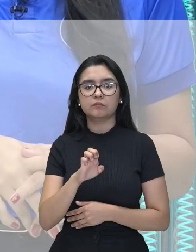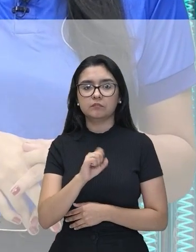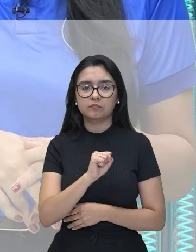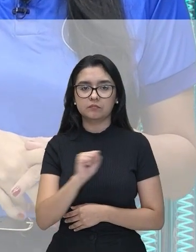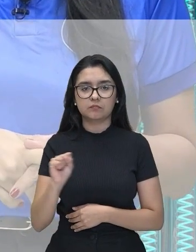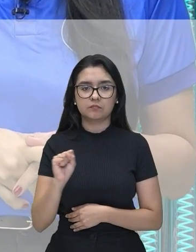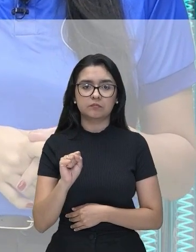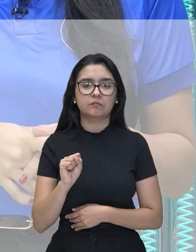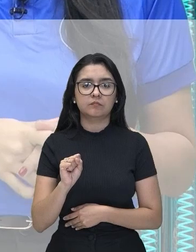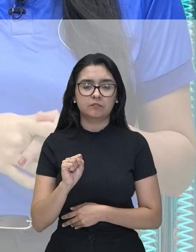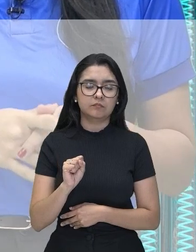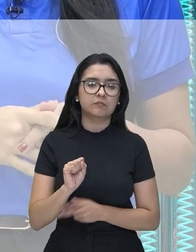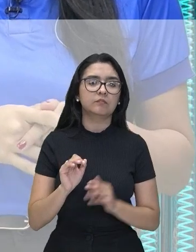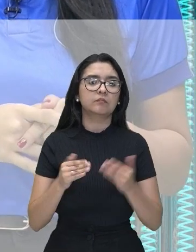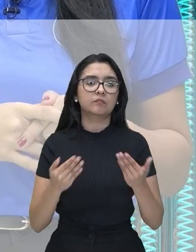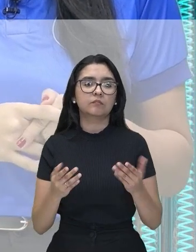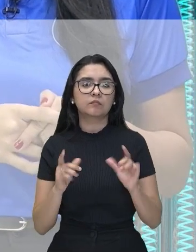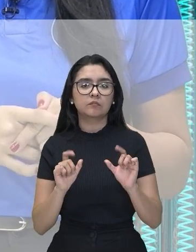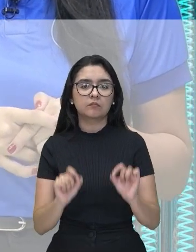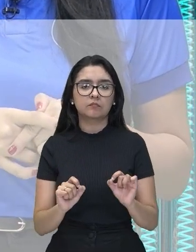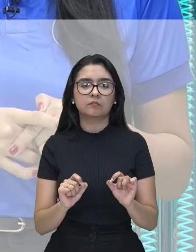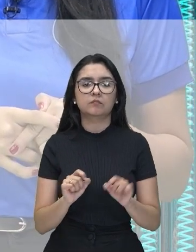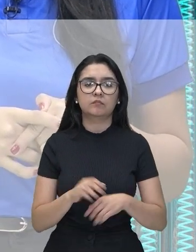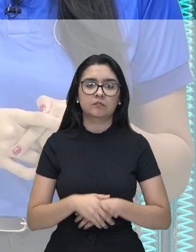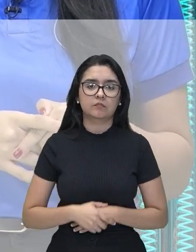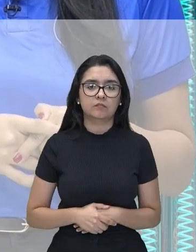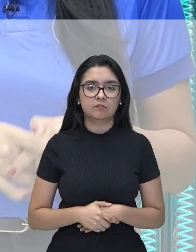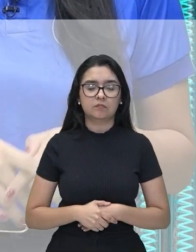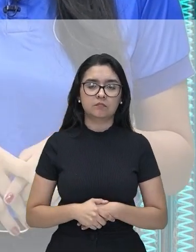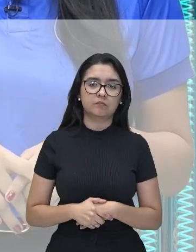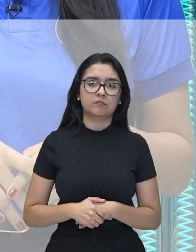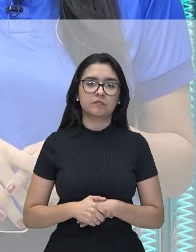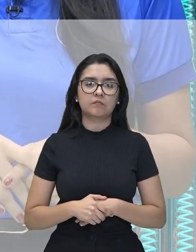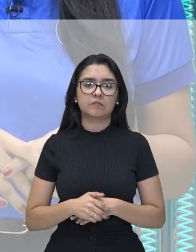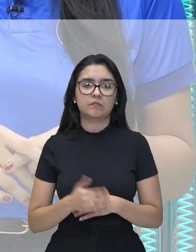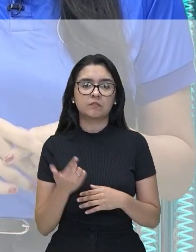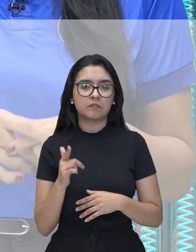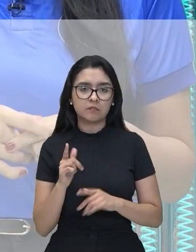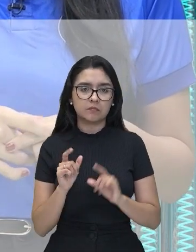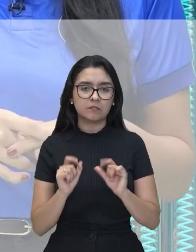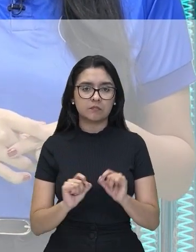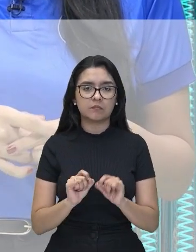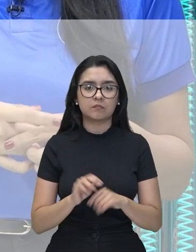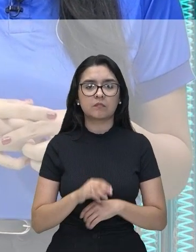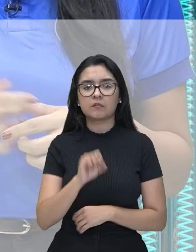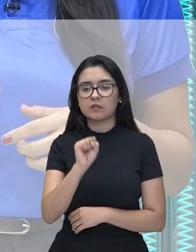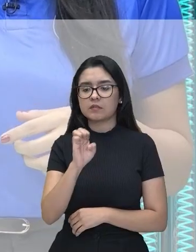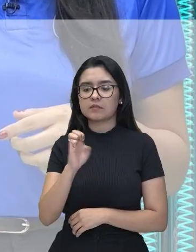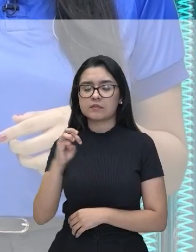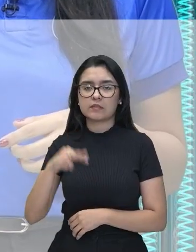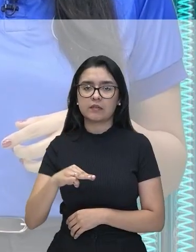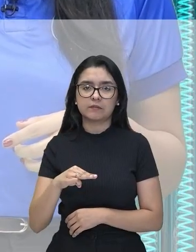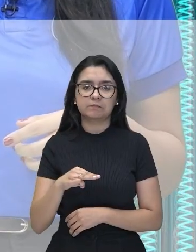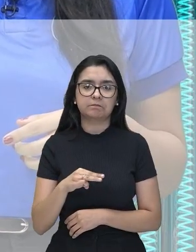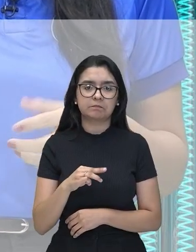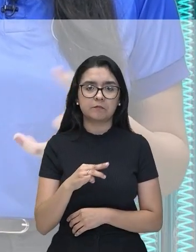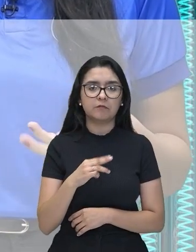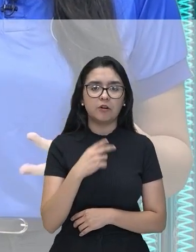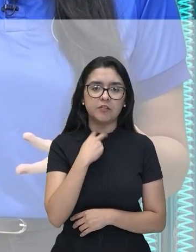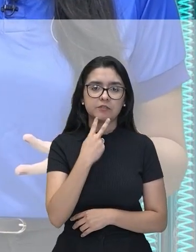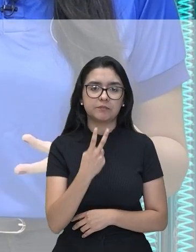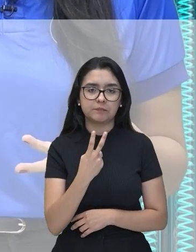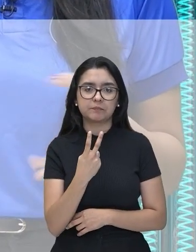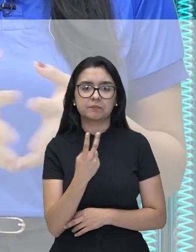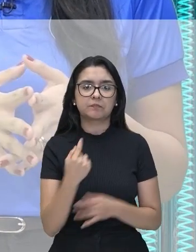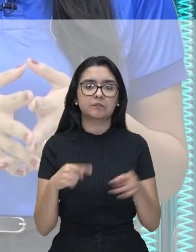Que ele dá esse sentido de sem, speechless, speechless, sem voz, e o homeless,